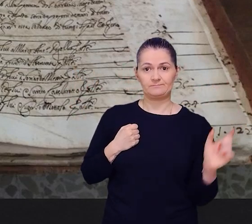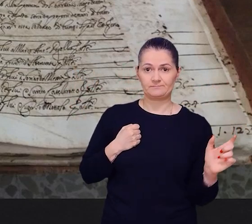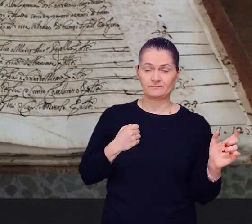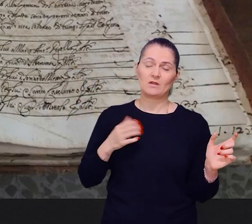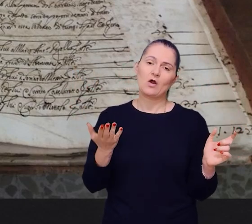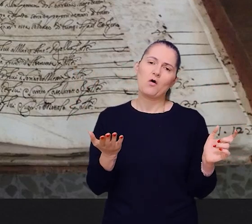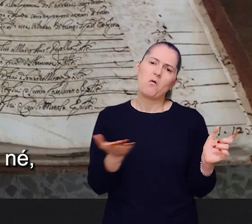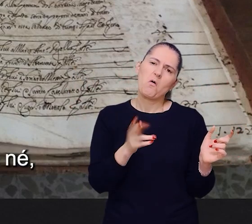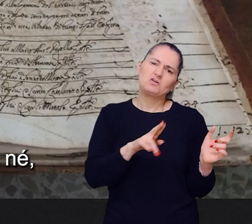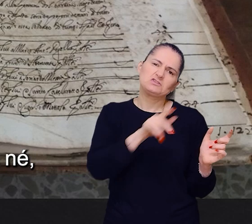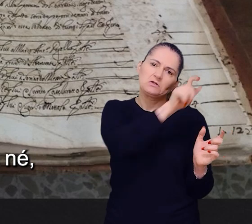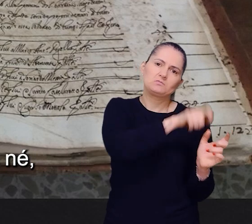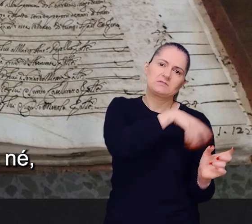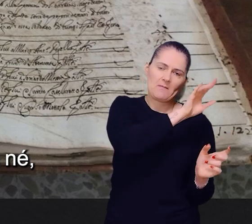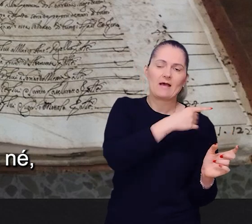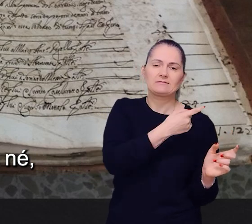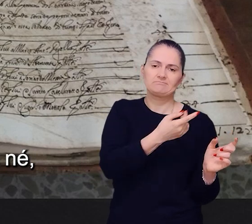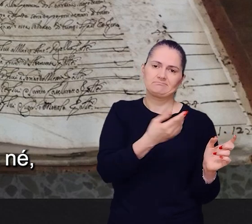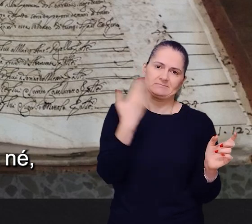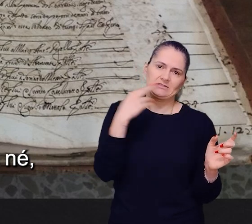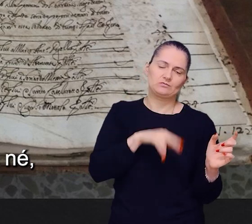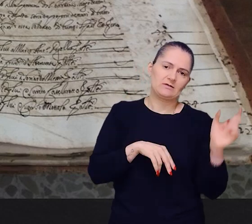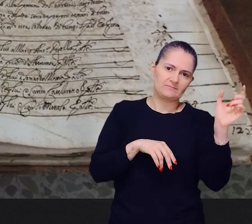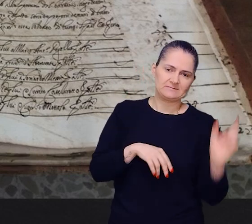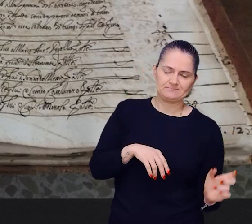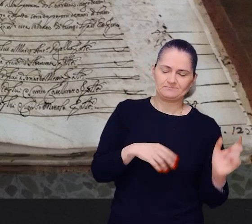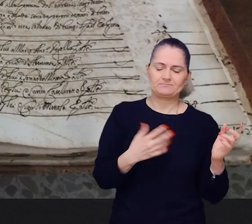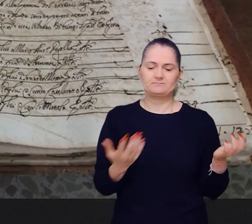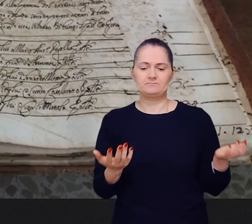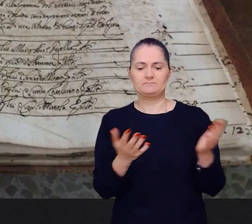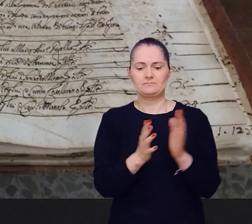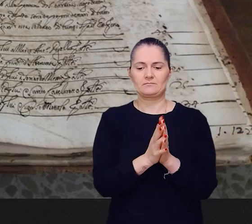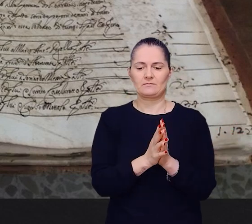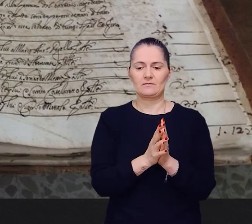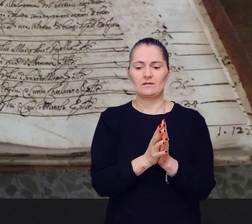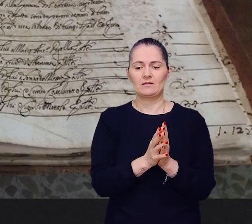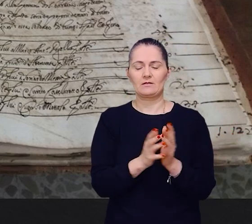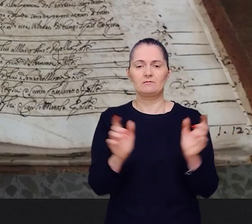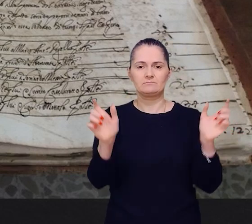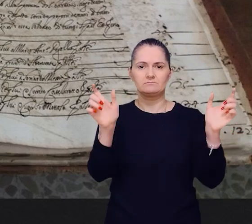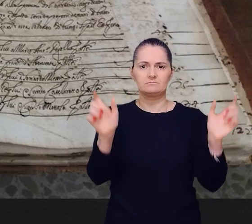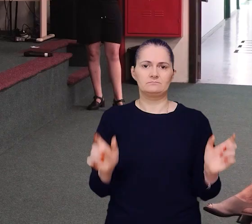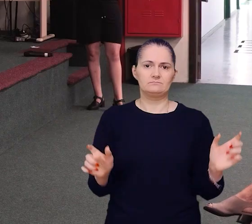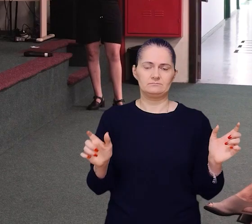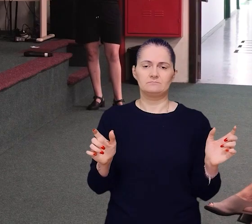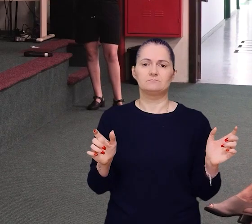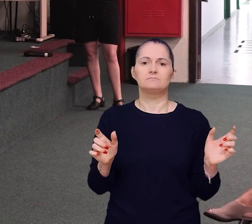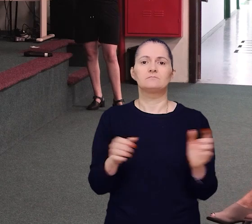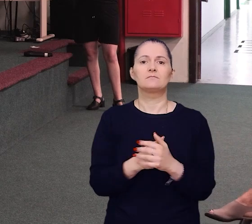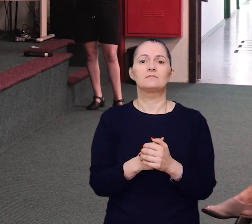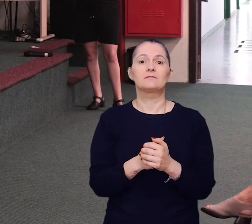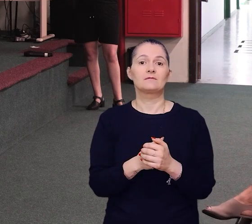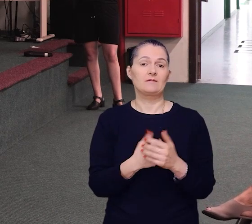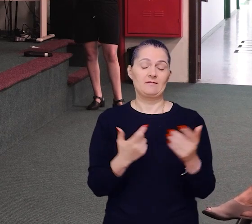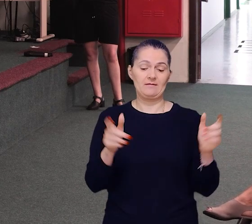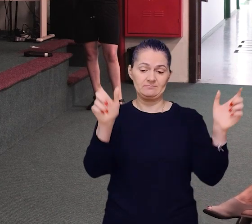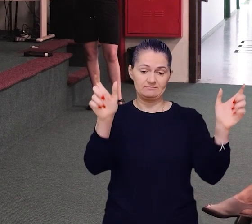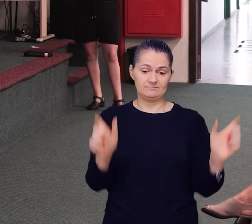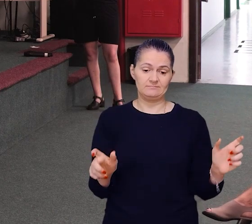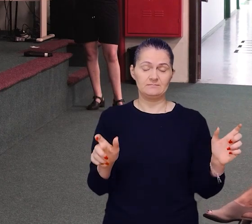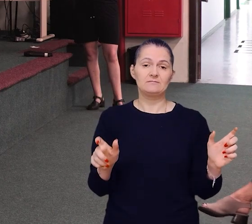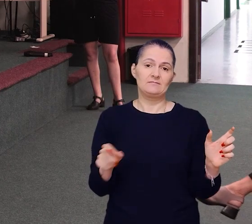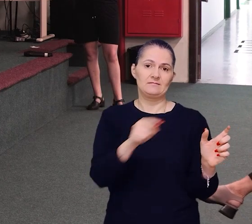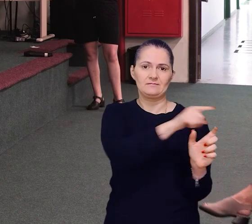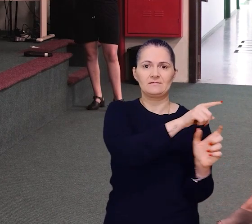na outra margem, que hoje a gente já não usa essa margem, né? A margem esquerda a gente não usa das anotações, a gente só usa o lado